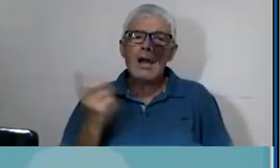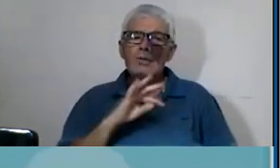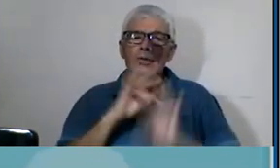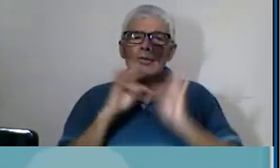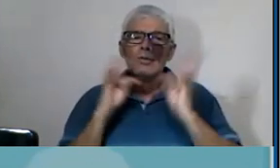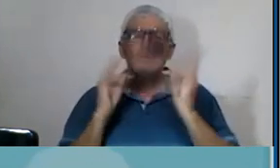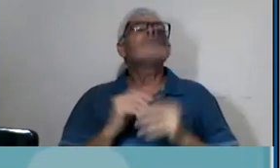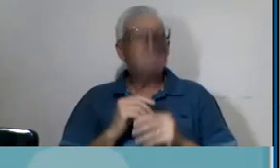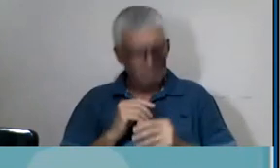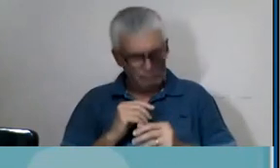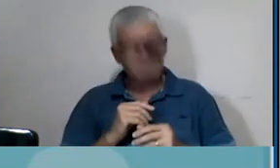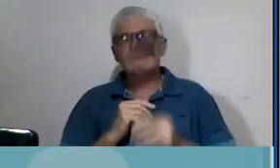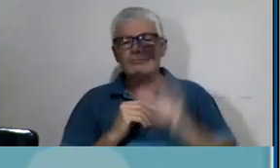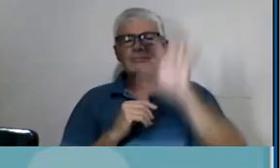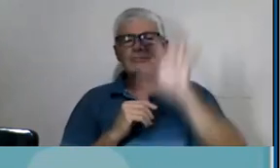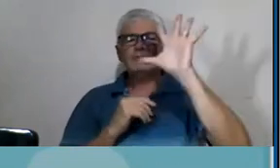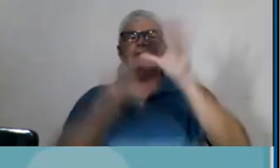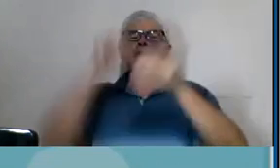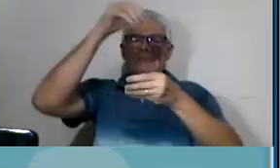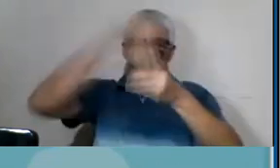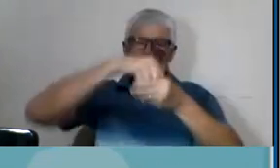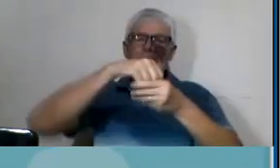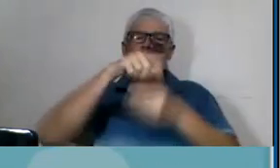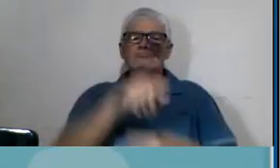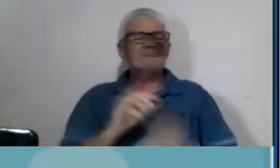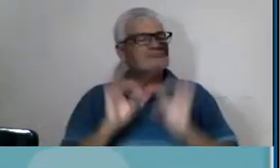Amém. Então tá.